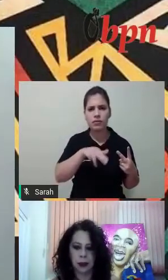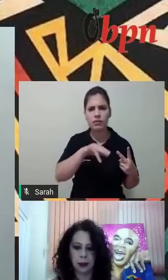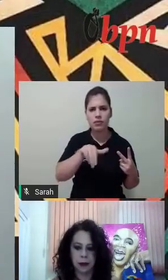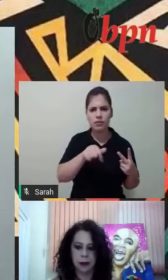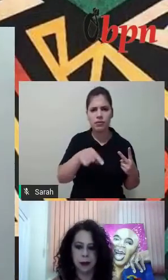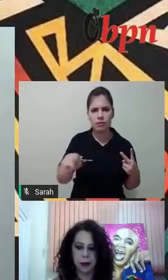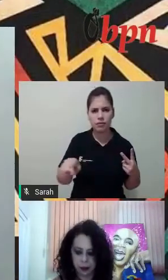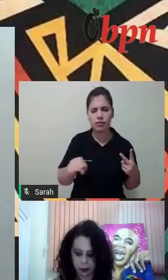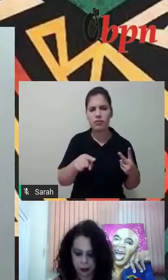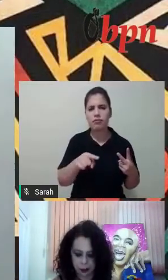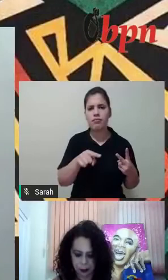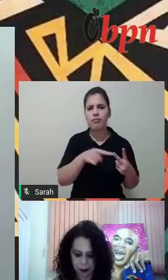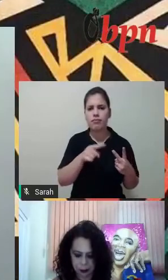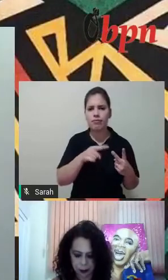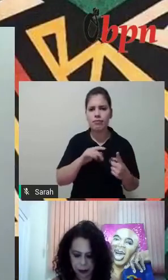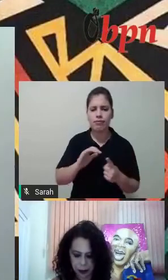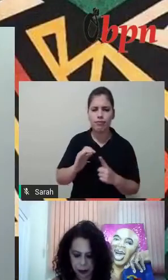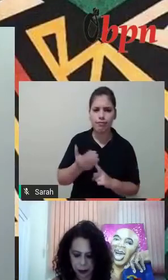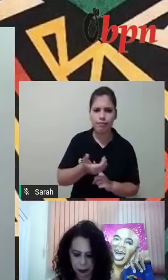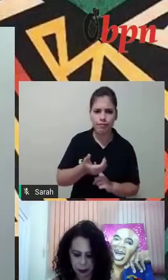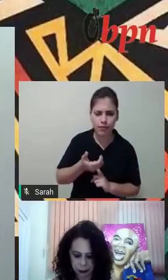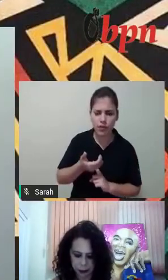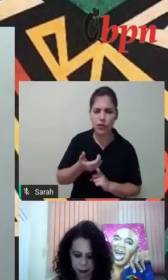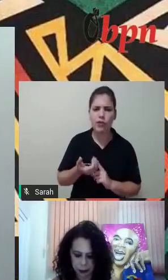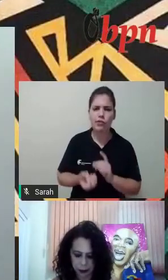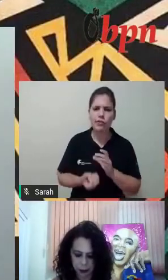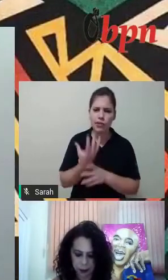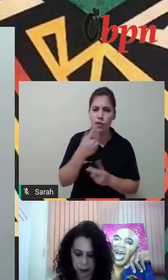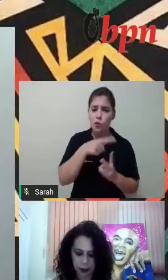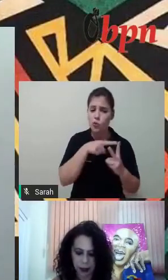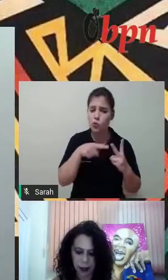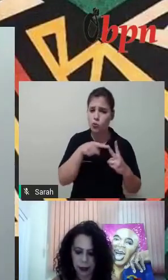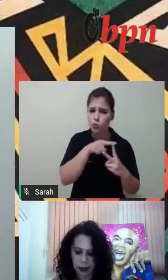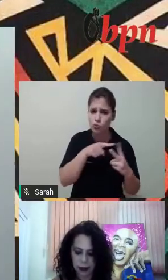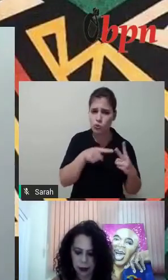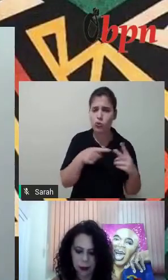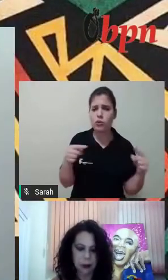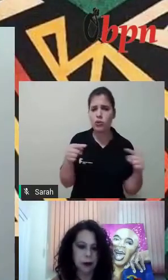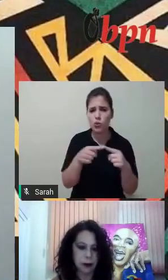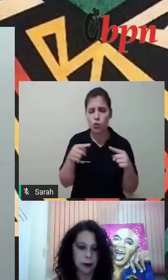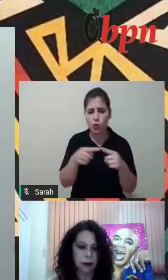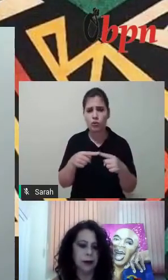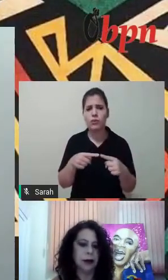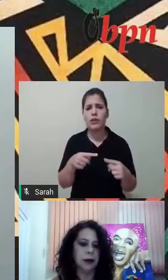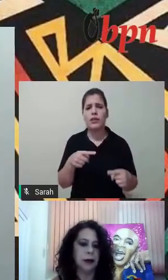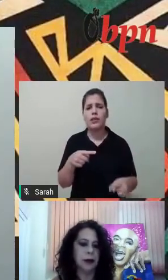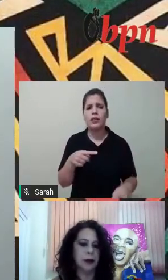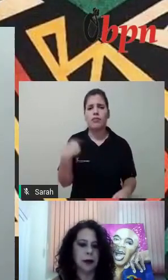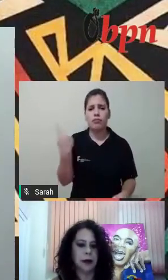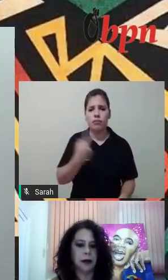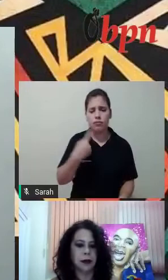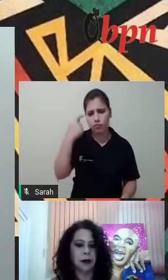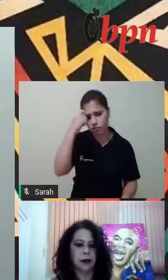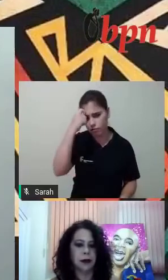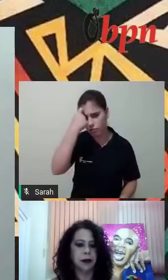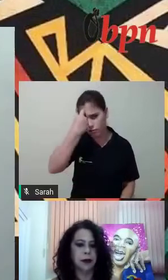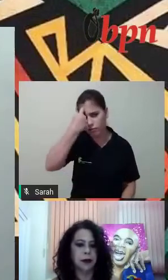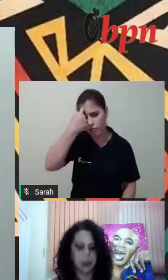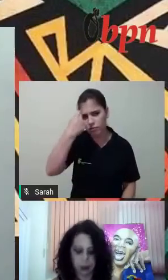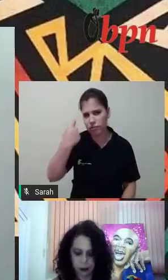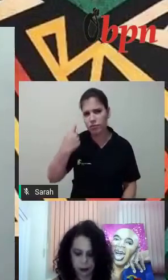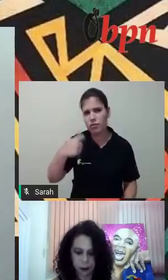cria. Então, é contemplando nesses dois espelhos, né? O de Oxum, ele nos revela na